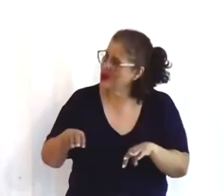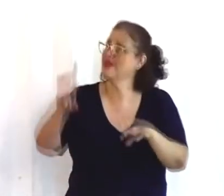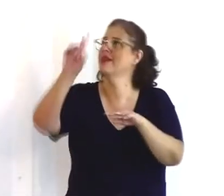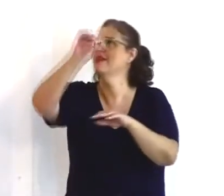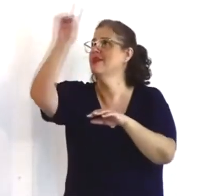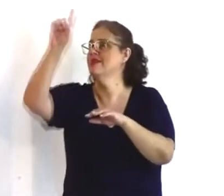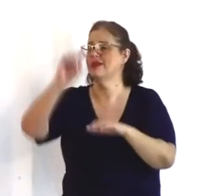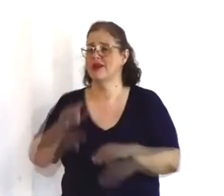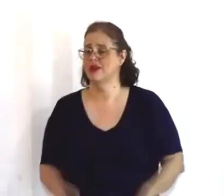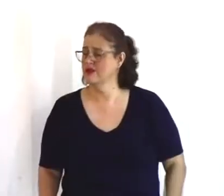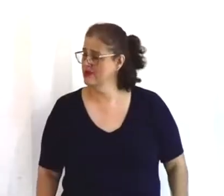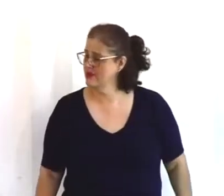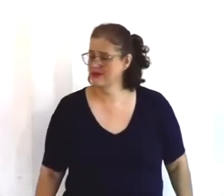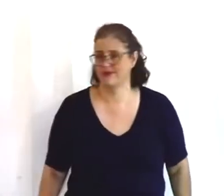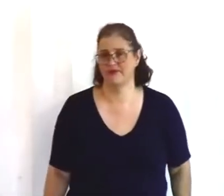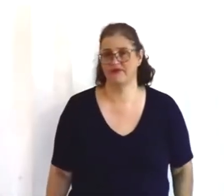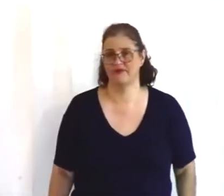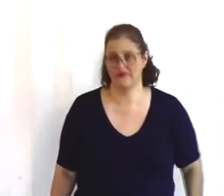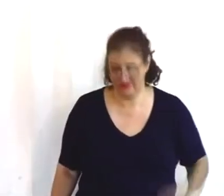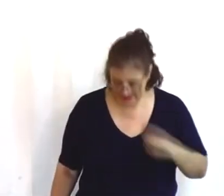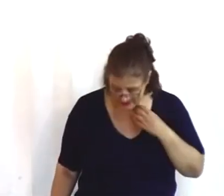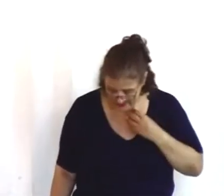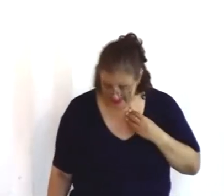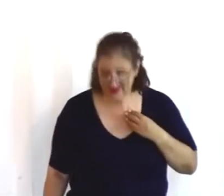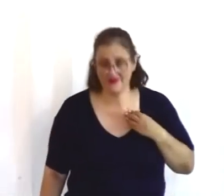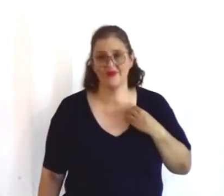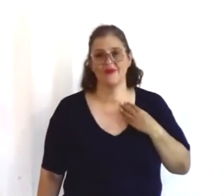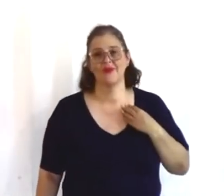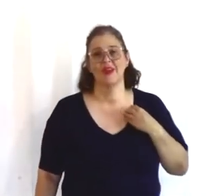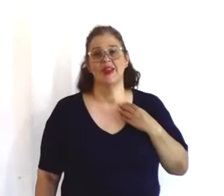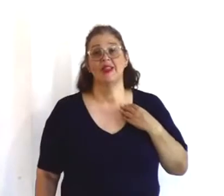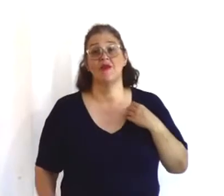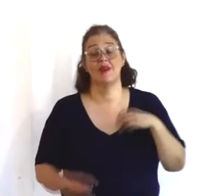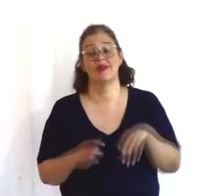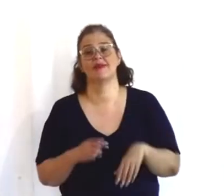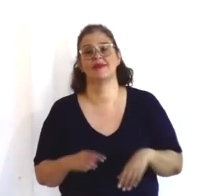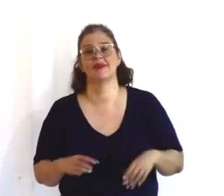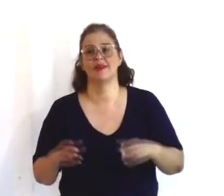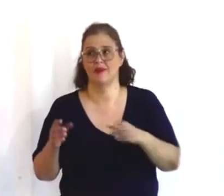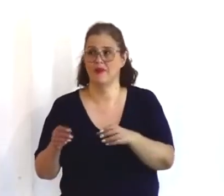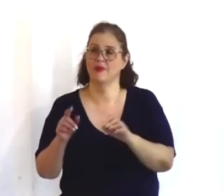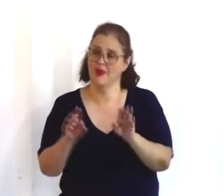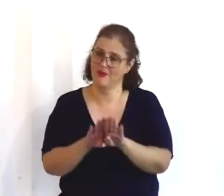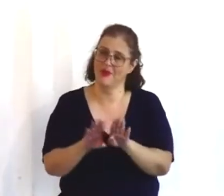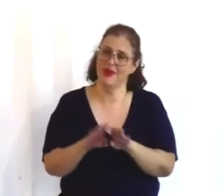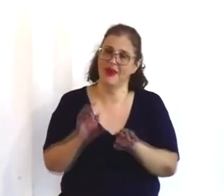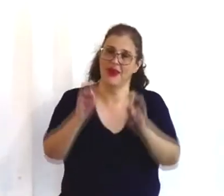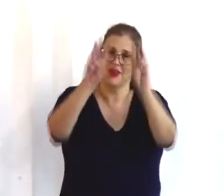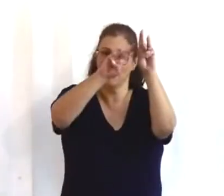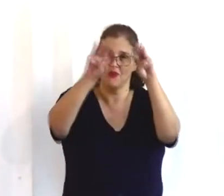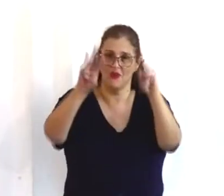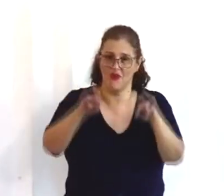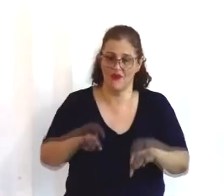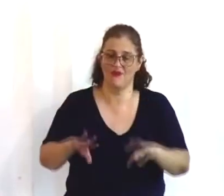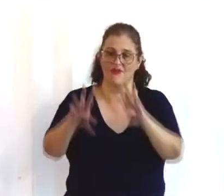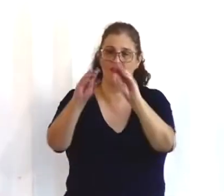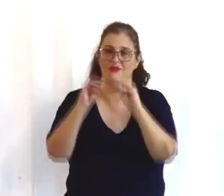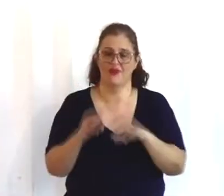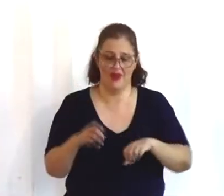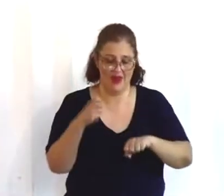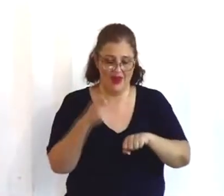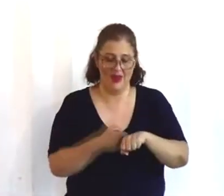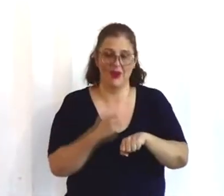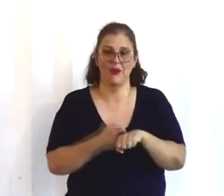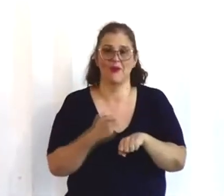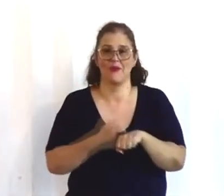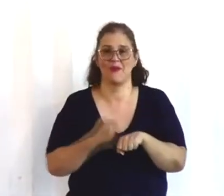da cidade, era como se fosse um convite para você entrar na festa. Mas aqui agora você não está sendo convidado para uma festa pagã, mas você está sendo convidado para as